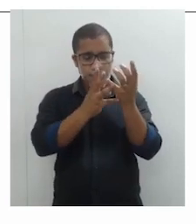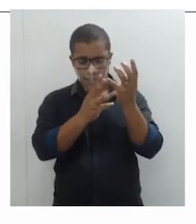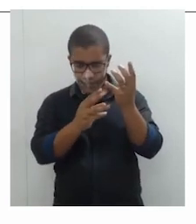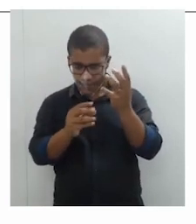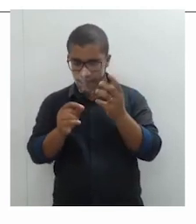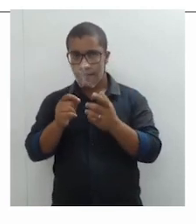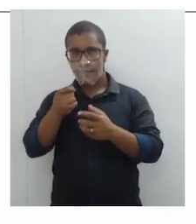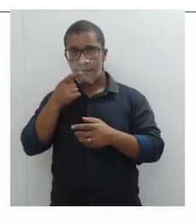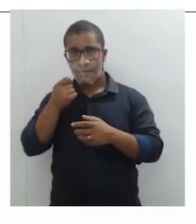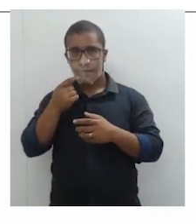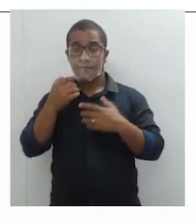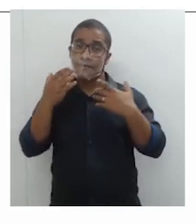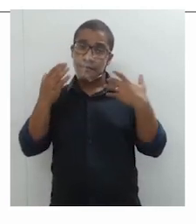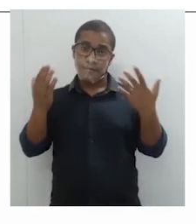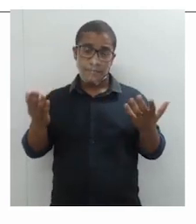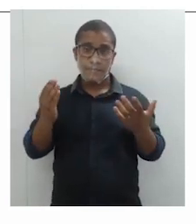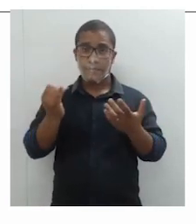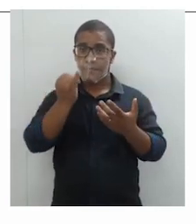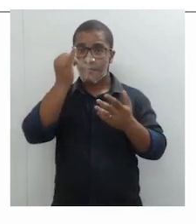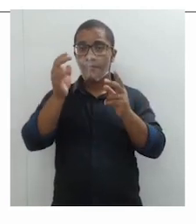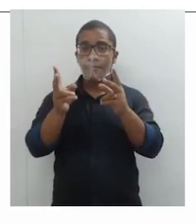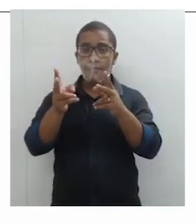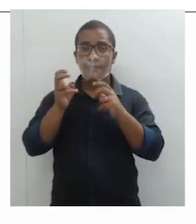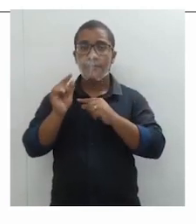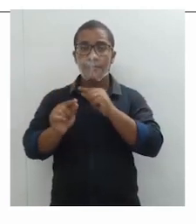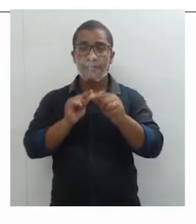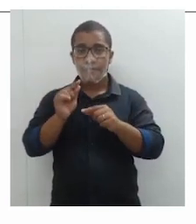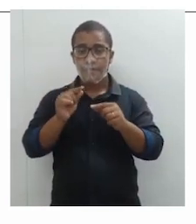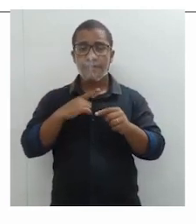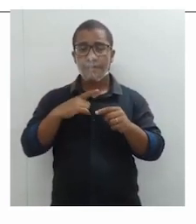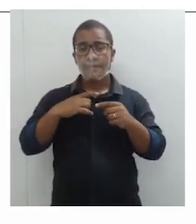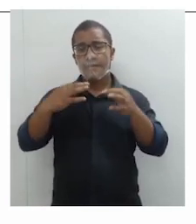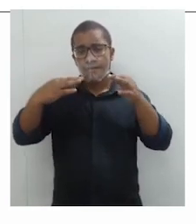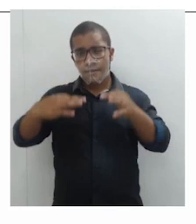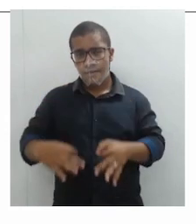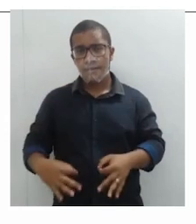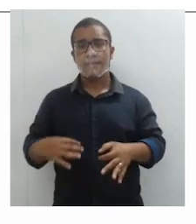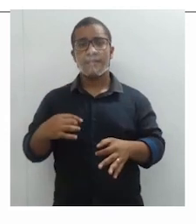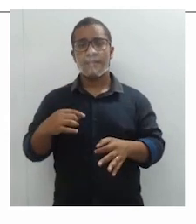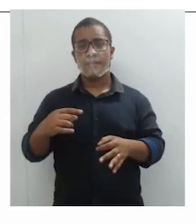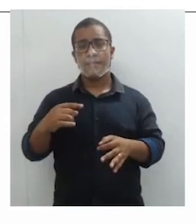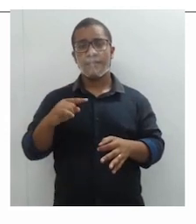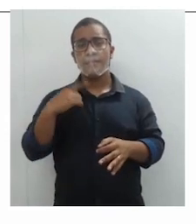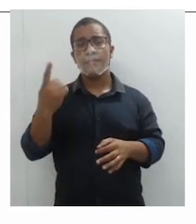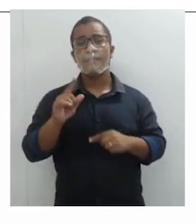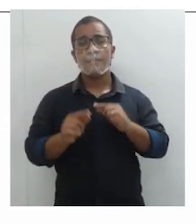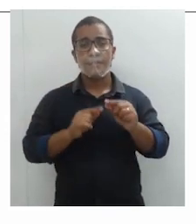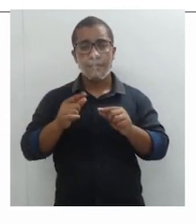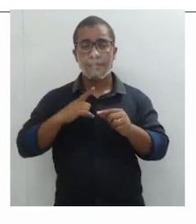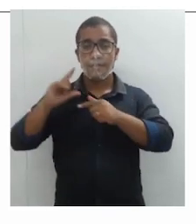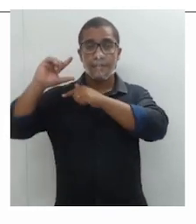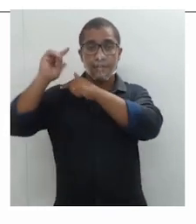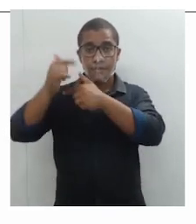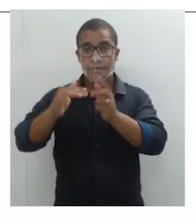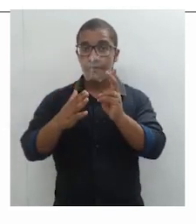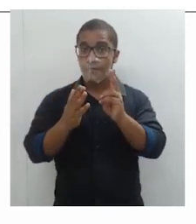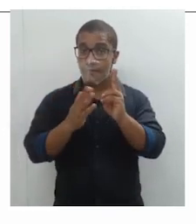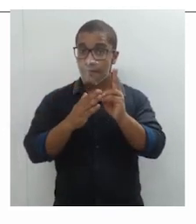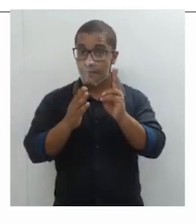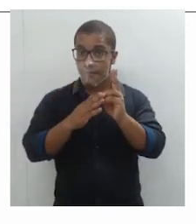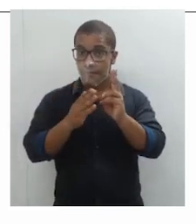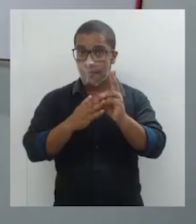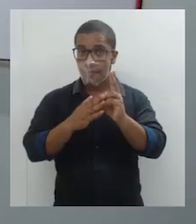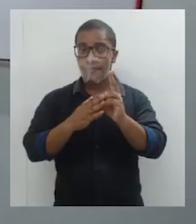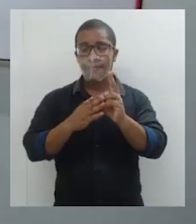importante aqui observar certo é justamente essa questão que nós temos o que as tradições indígenas